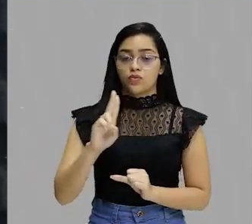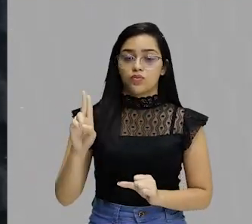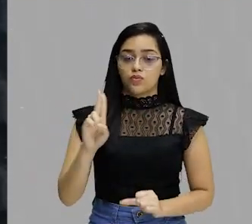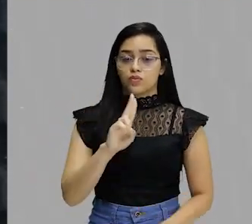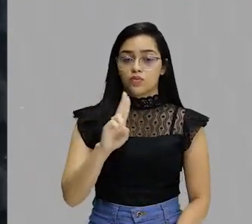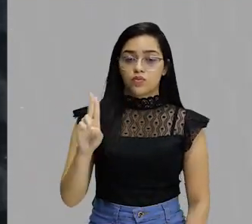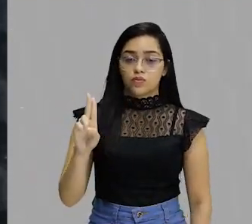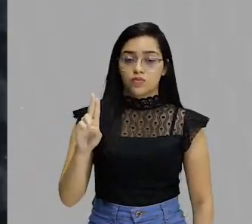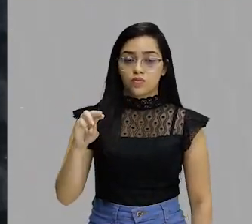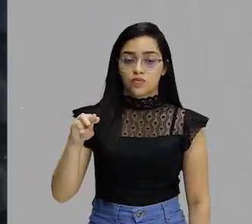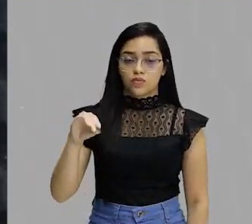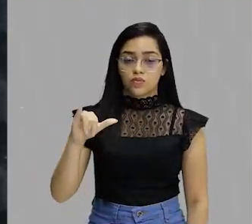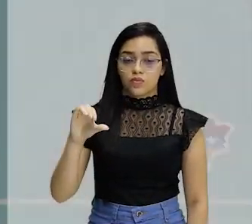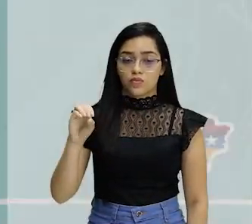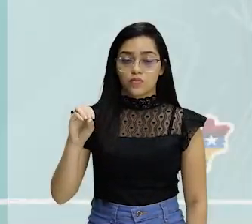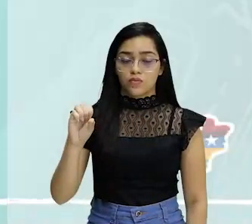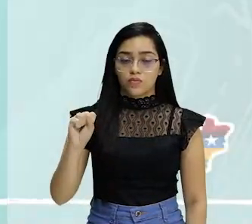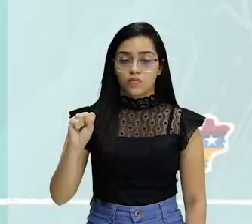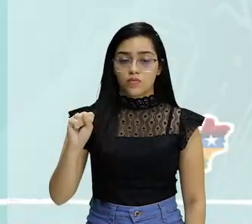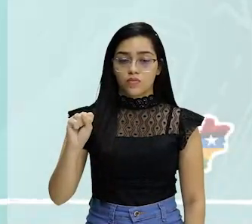chamadas